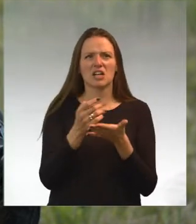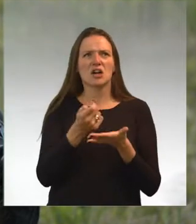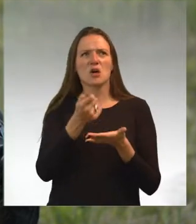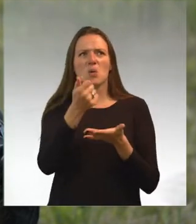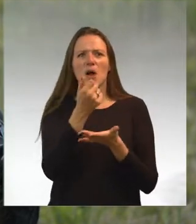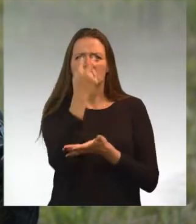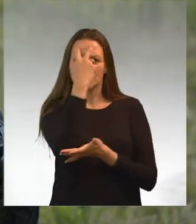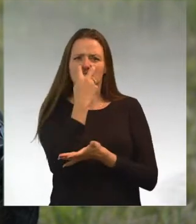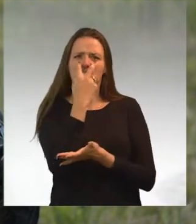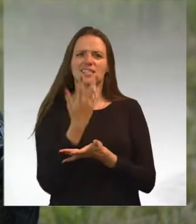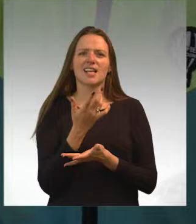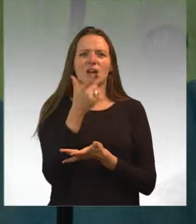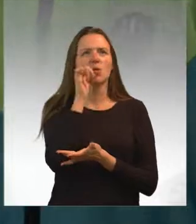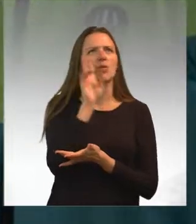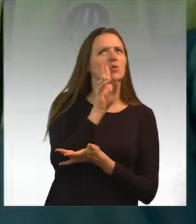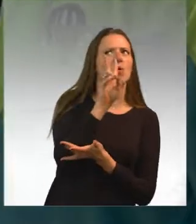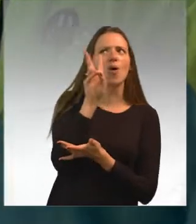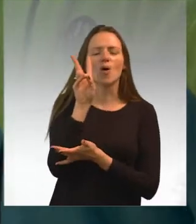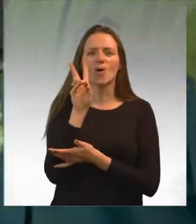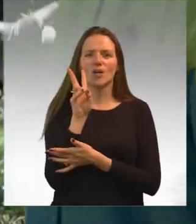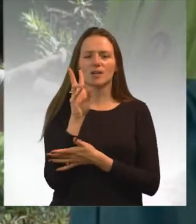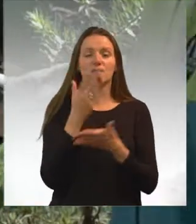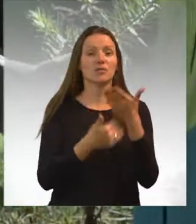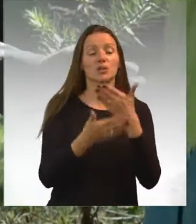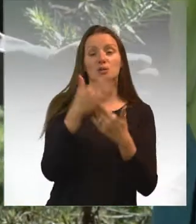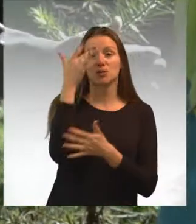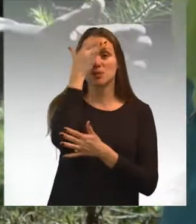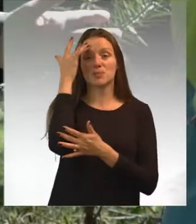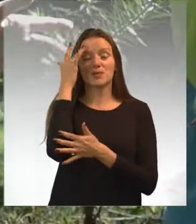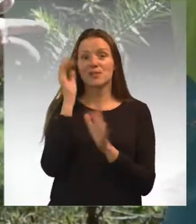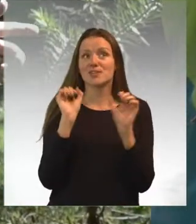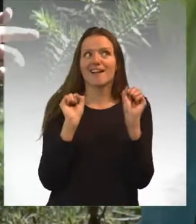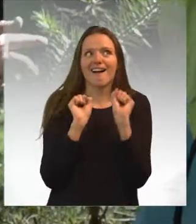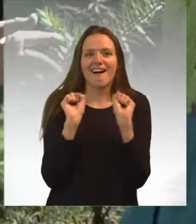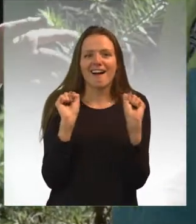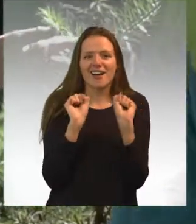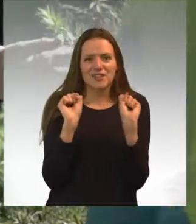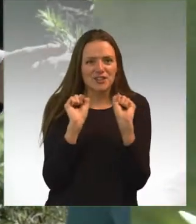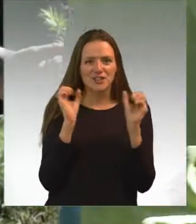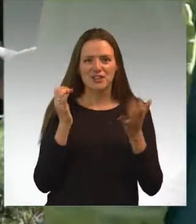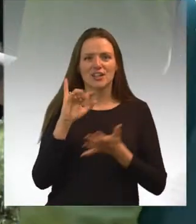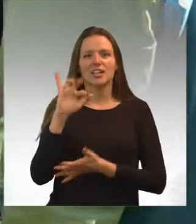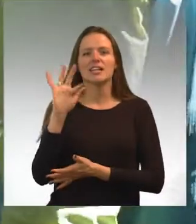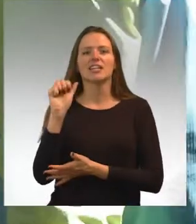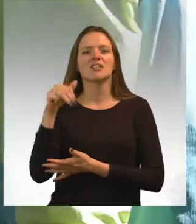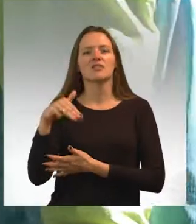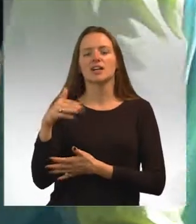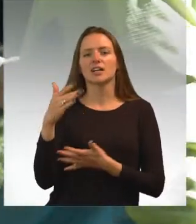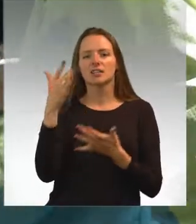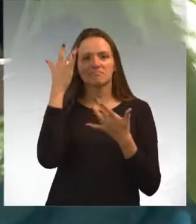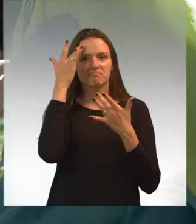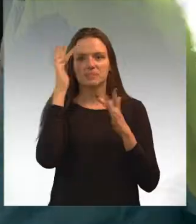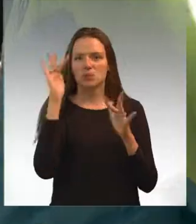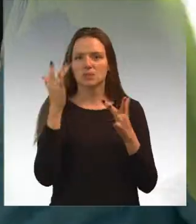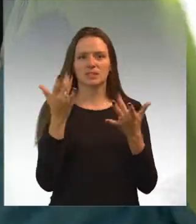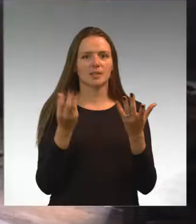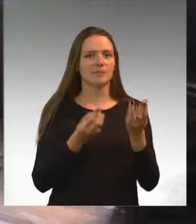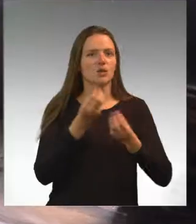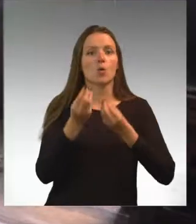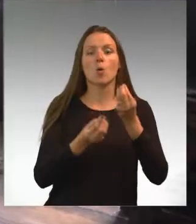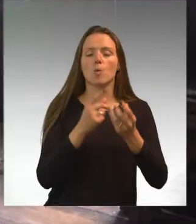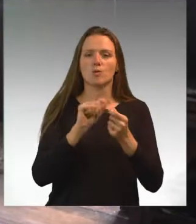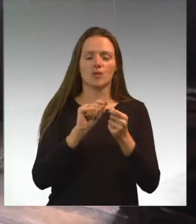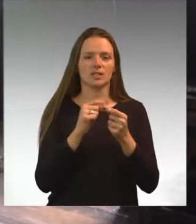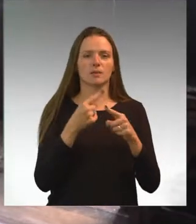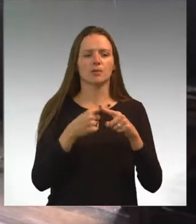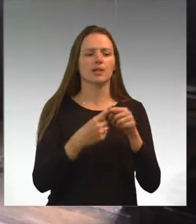gente. E todo mundo adorou. O IPHAN até hoje não soube como lidar com isso, porque aí